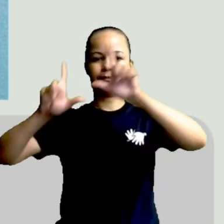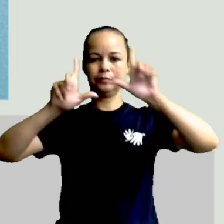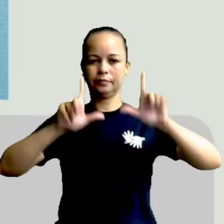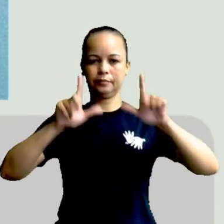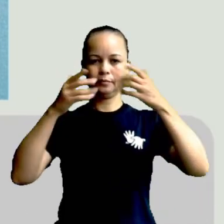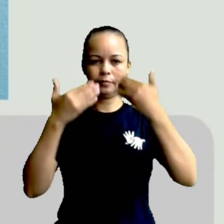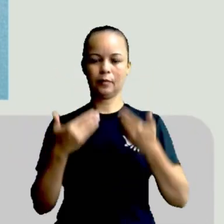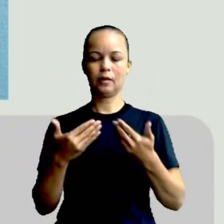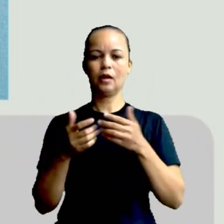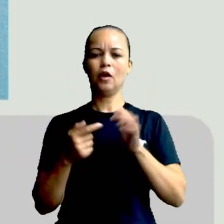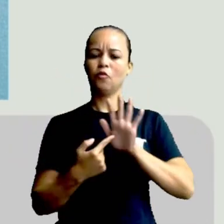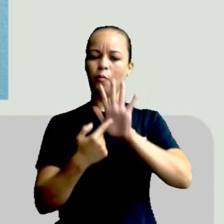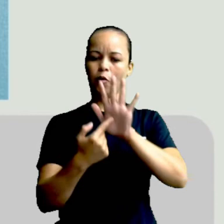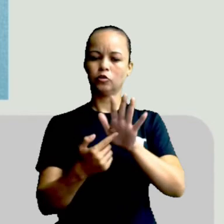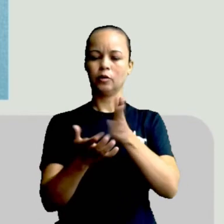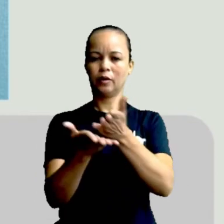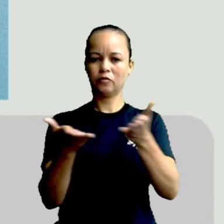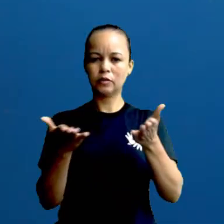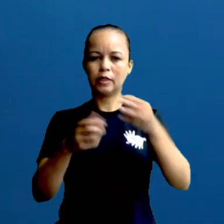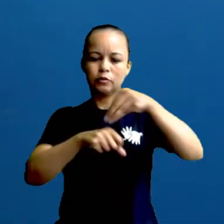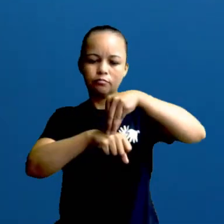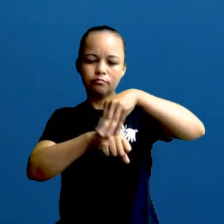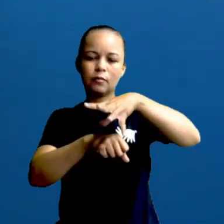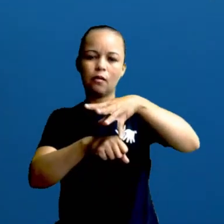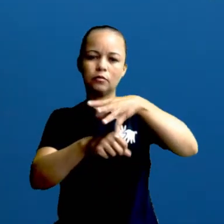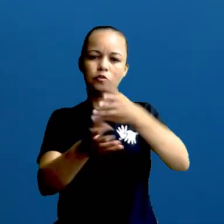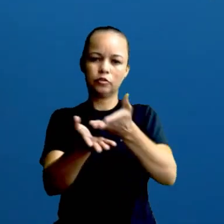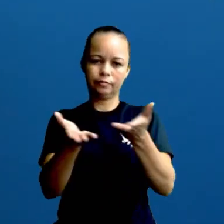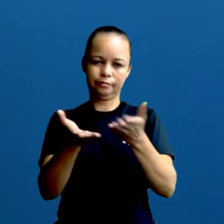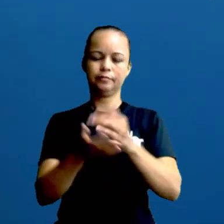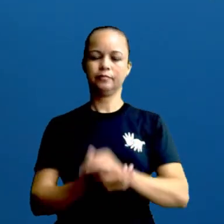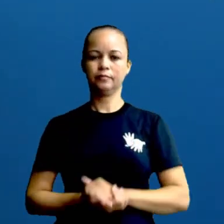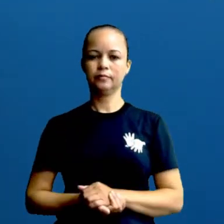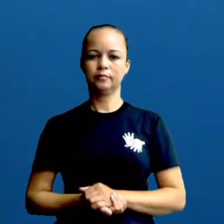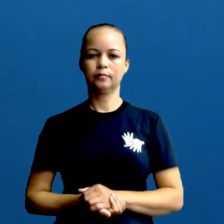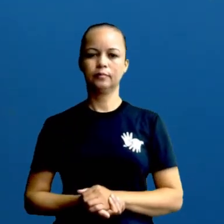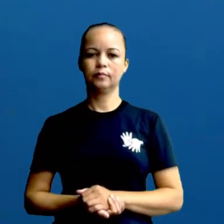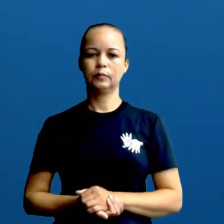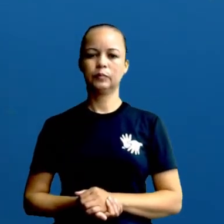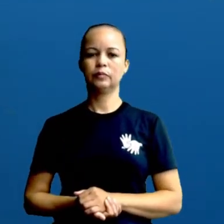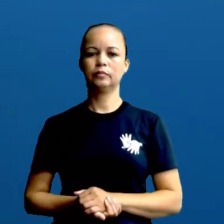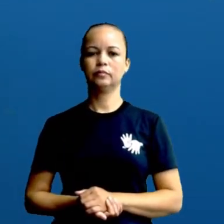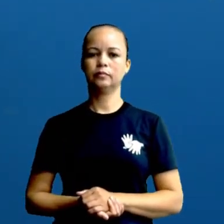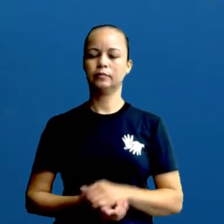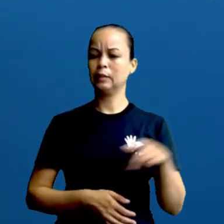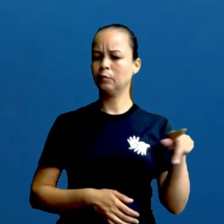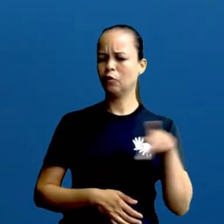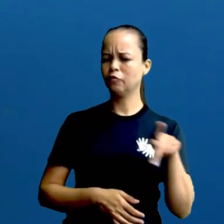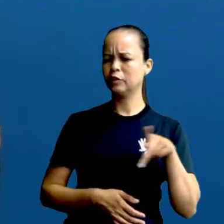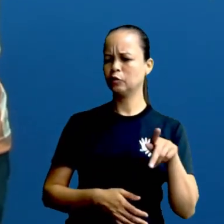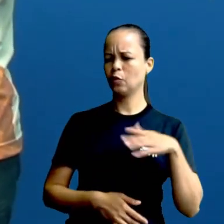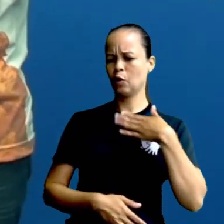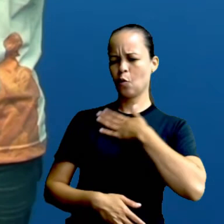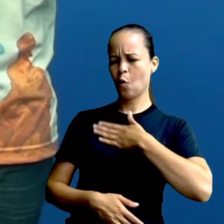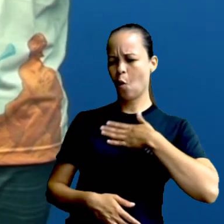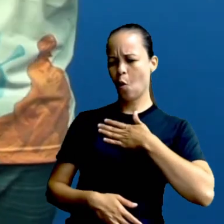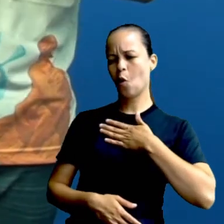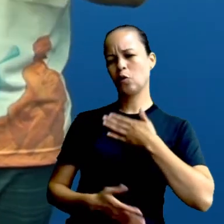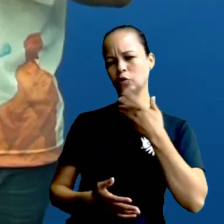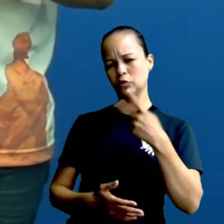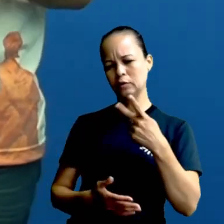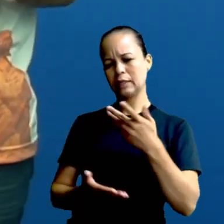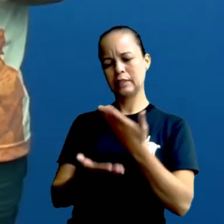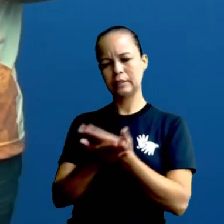mim vou deixar aí uma sugestão para vocês a professor eu gosto muito